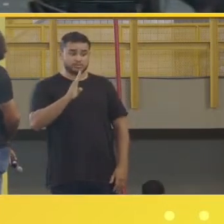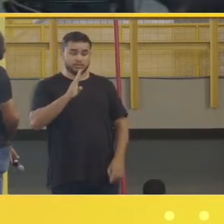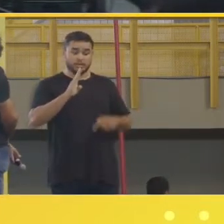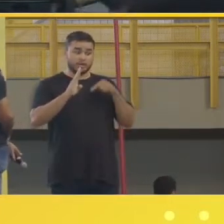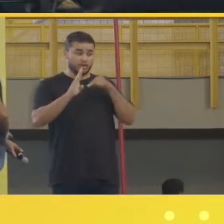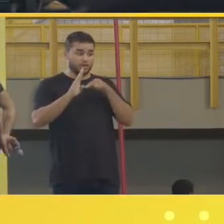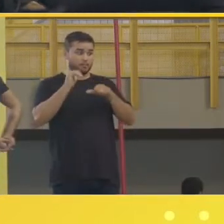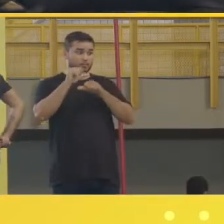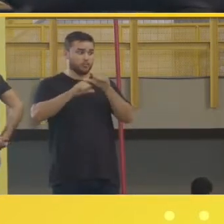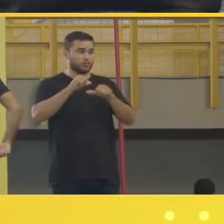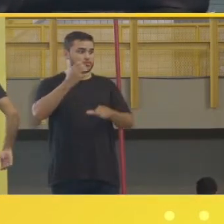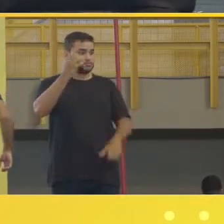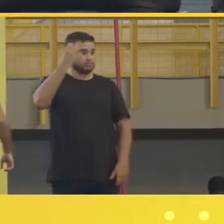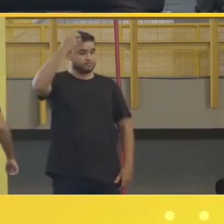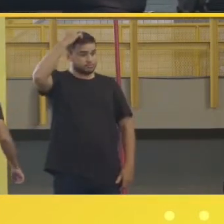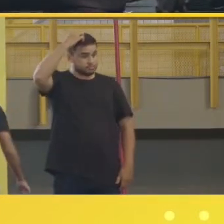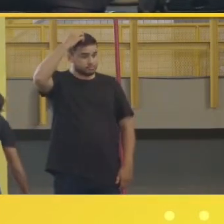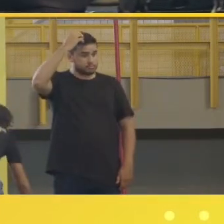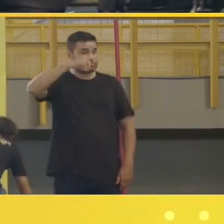aí, Pedrinho, água, por favor.